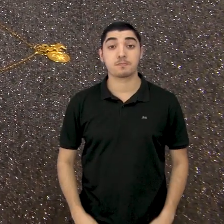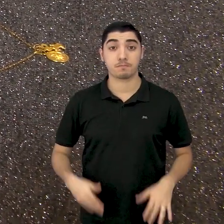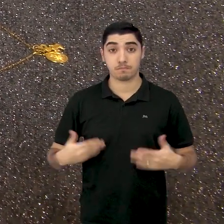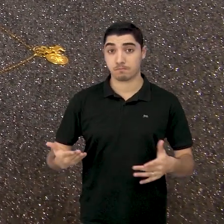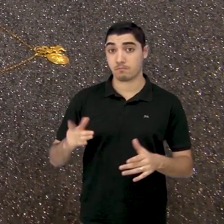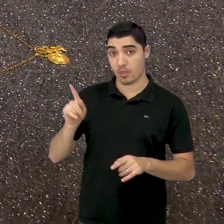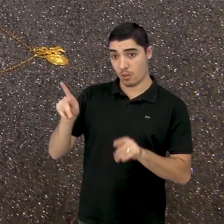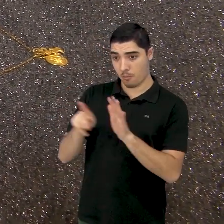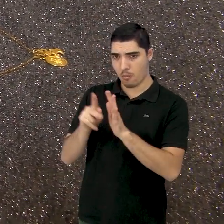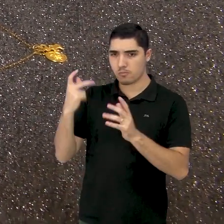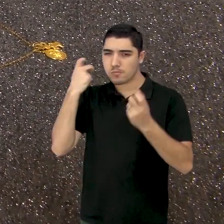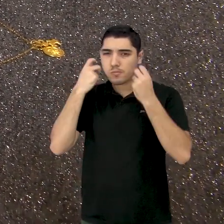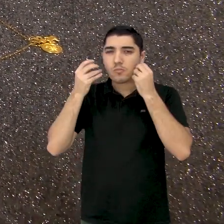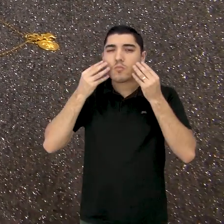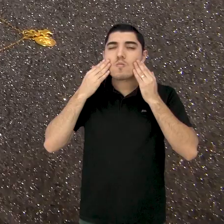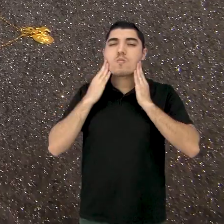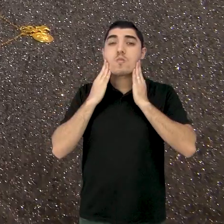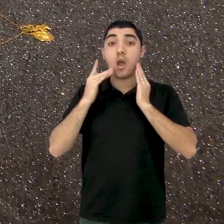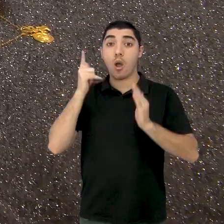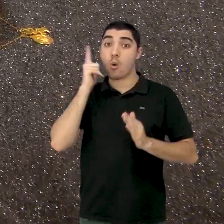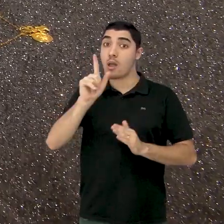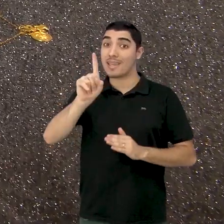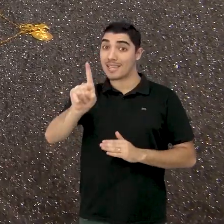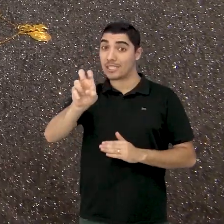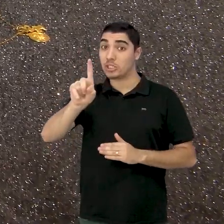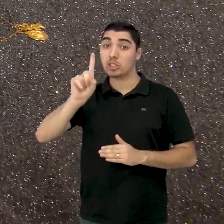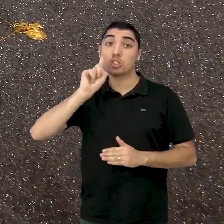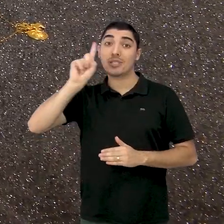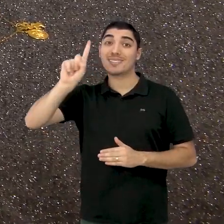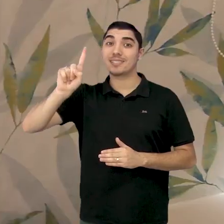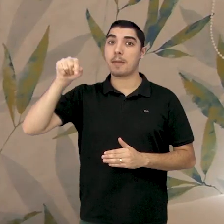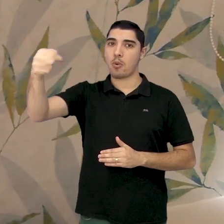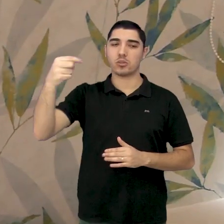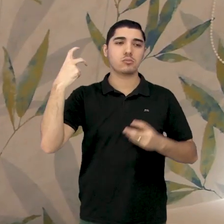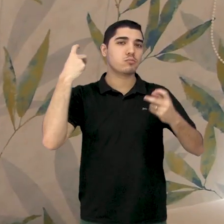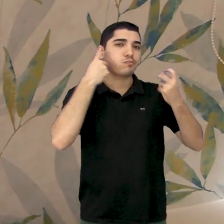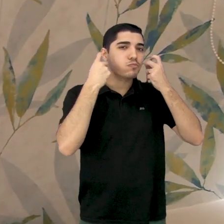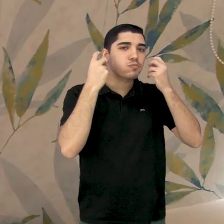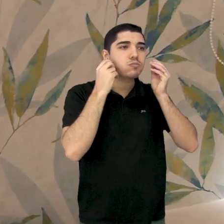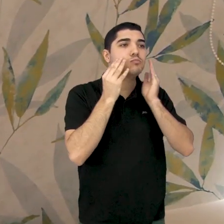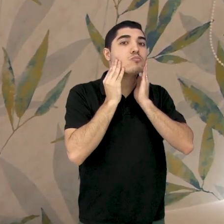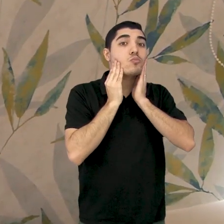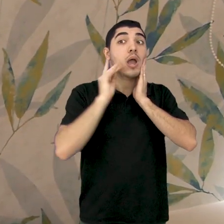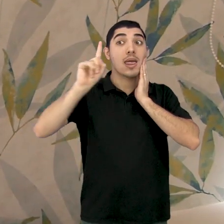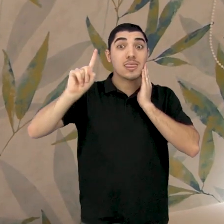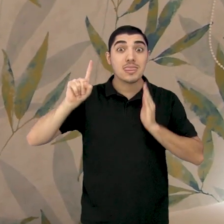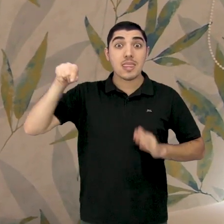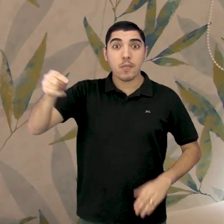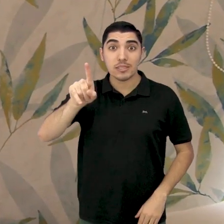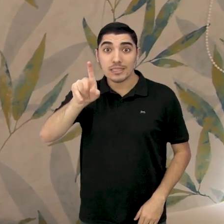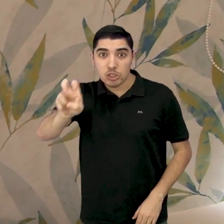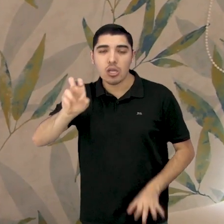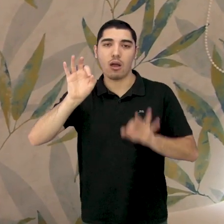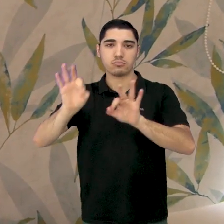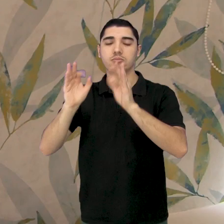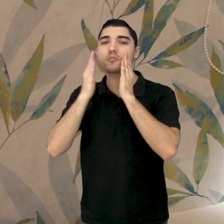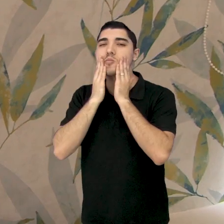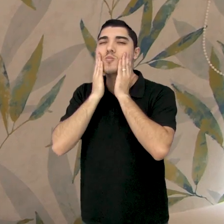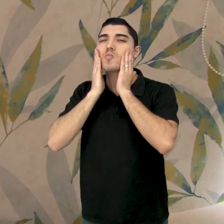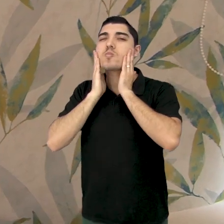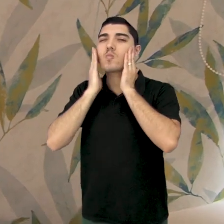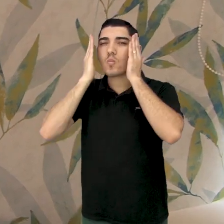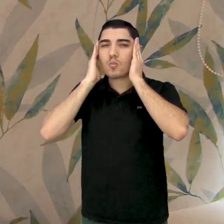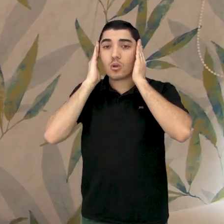15 dias após a aplicação. Uma das recomendações após a aplicação da toxina